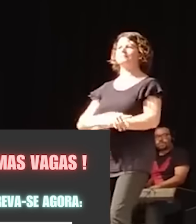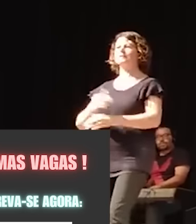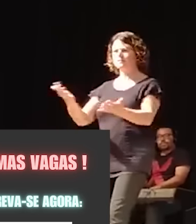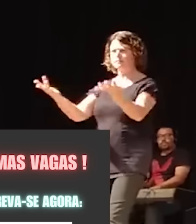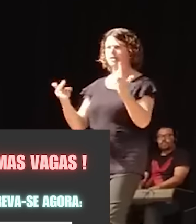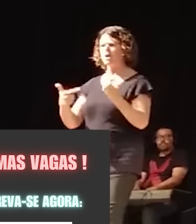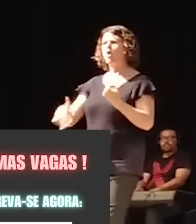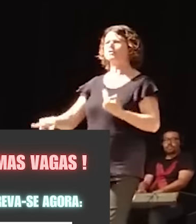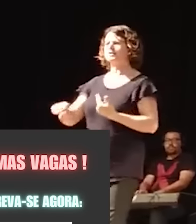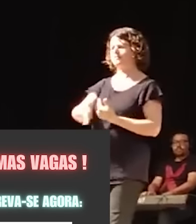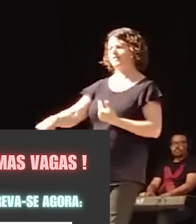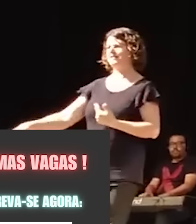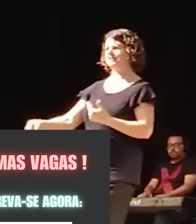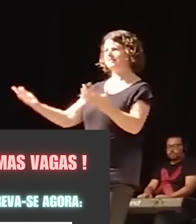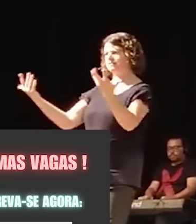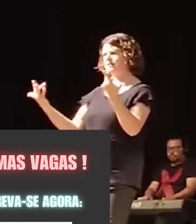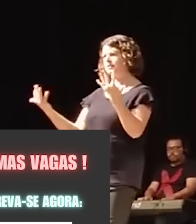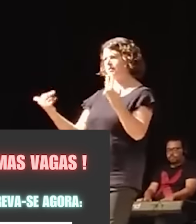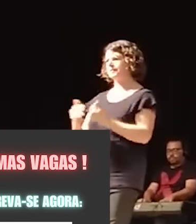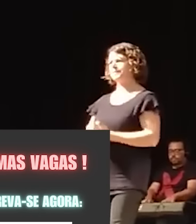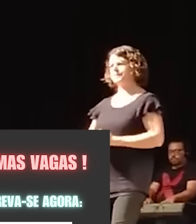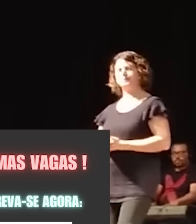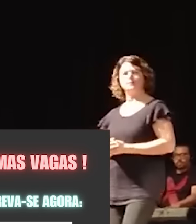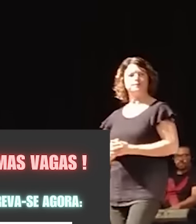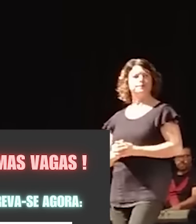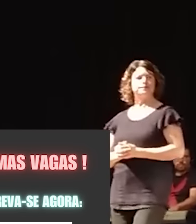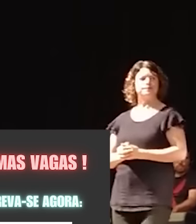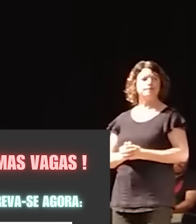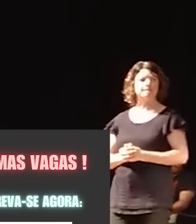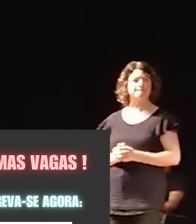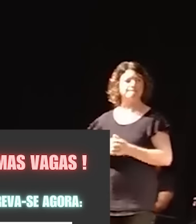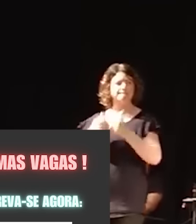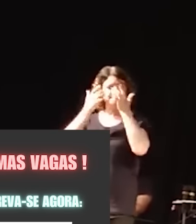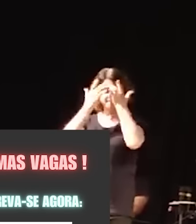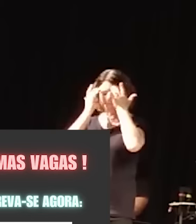frente vamos orar juntos vamos levantar um grande